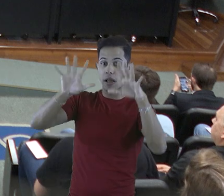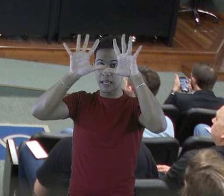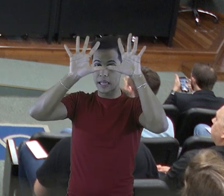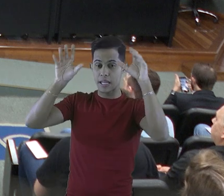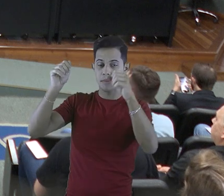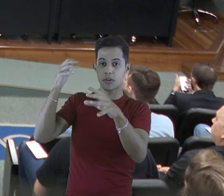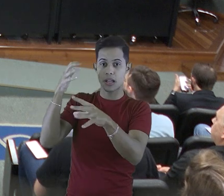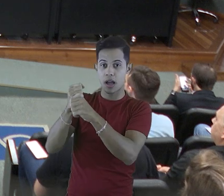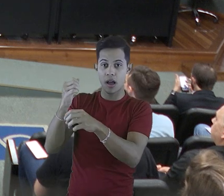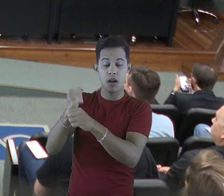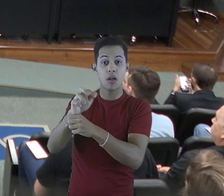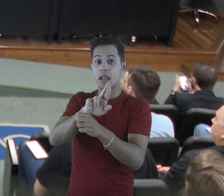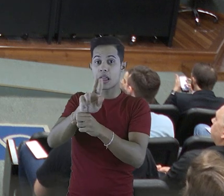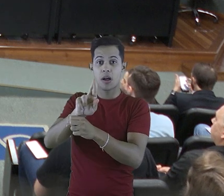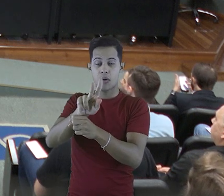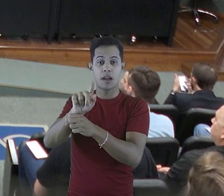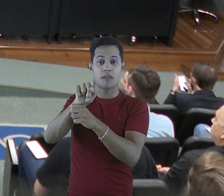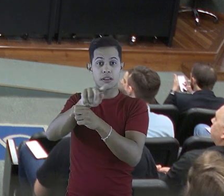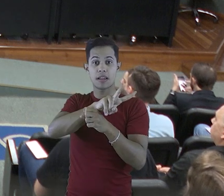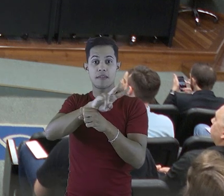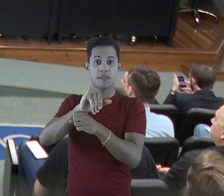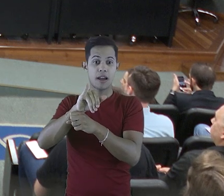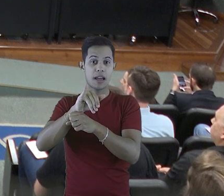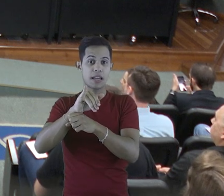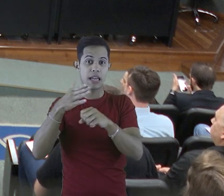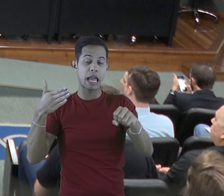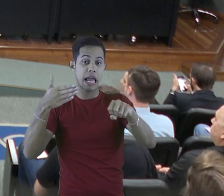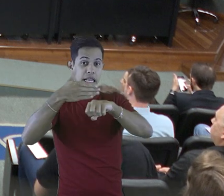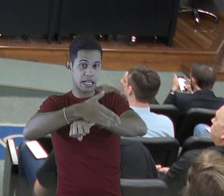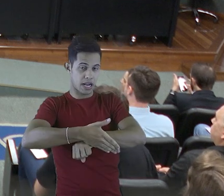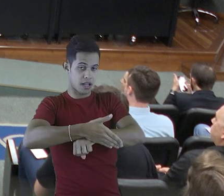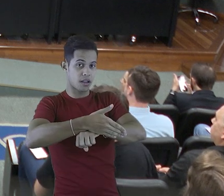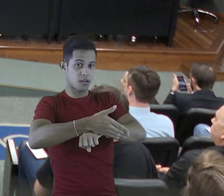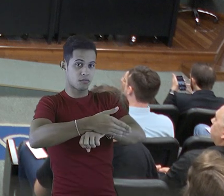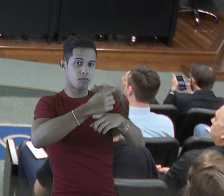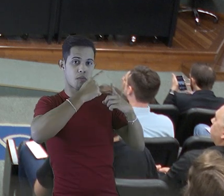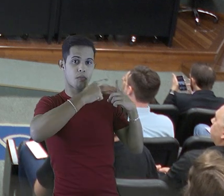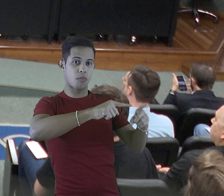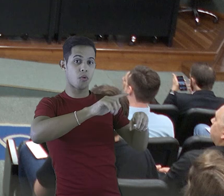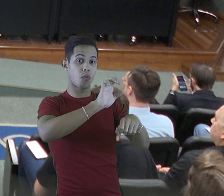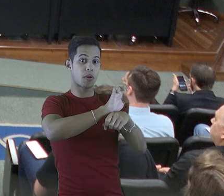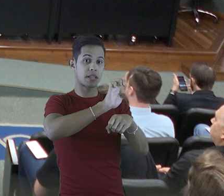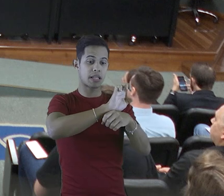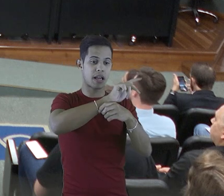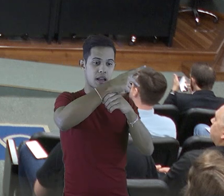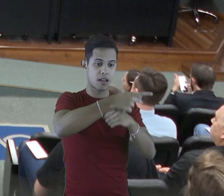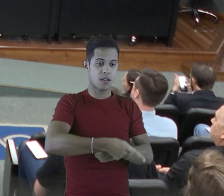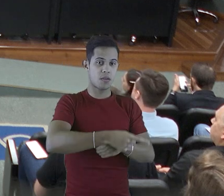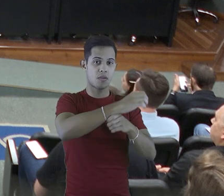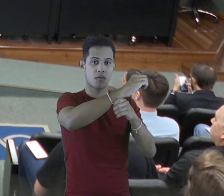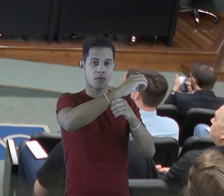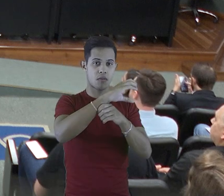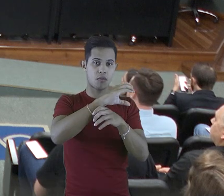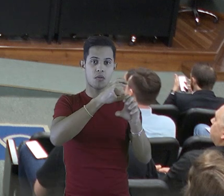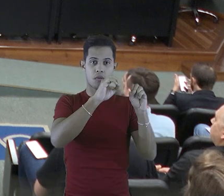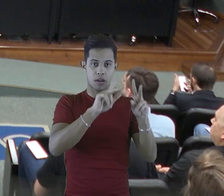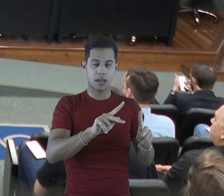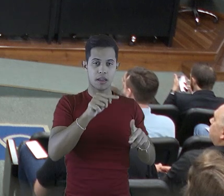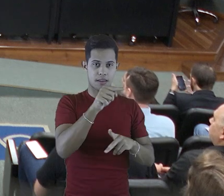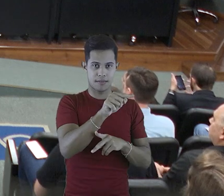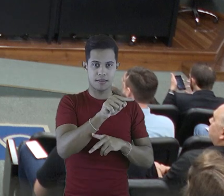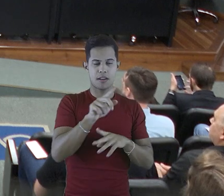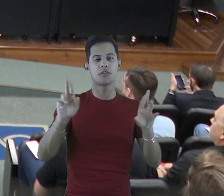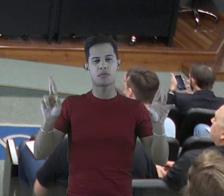Contas. O Tribunal de Contas é órgão do Estado de Santa Catarina. Então, você vai entrar contra o Estado. Perfeito? Mas é